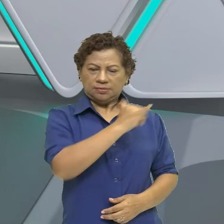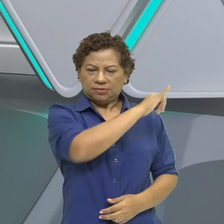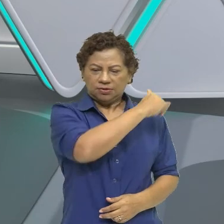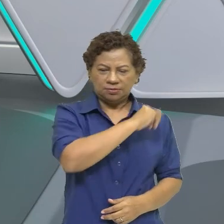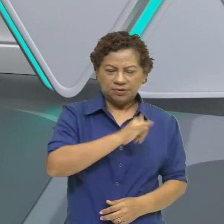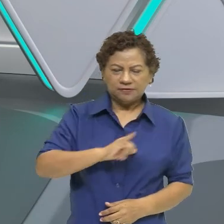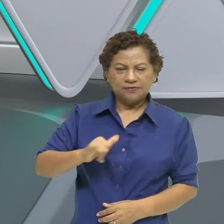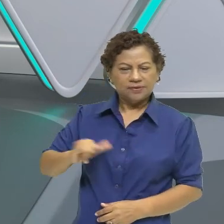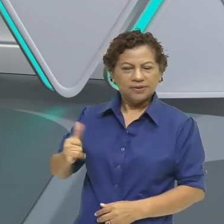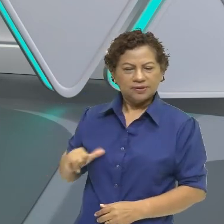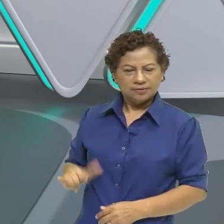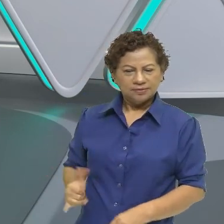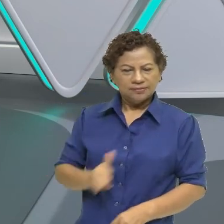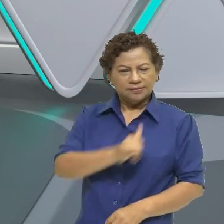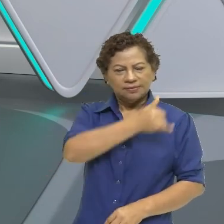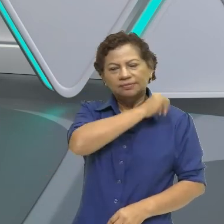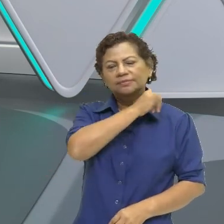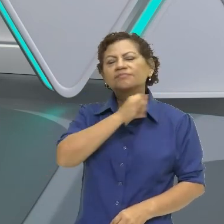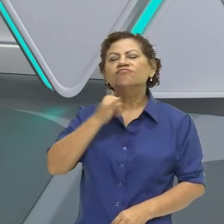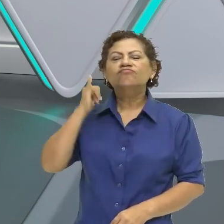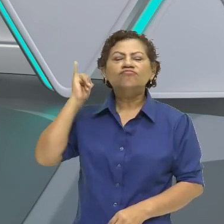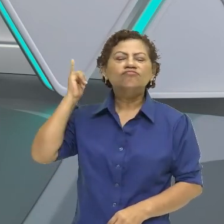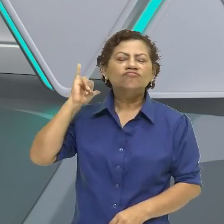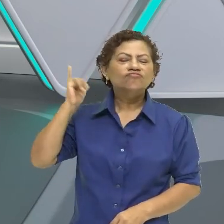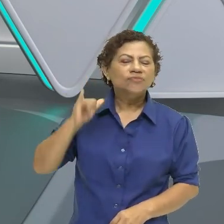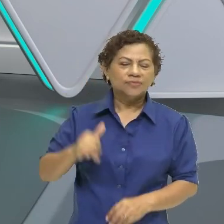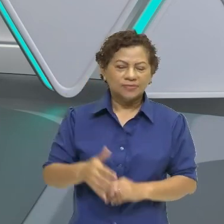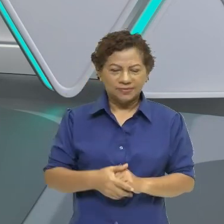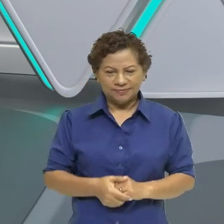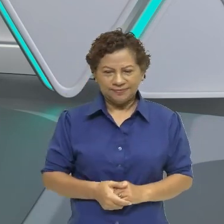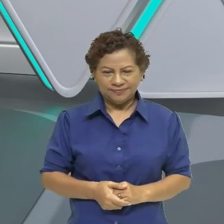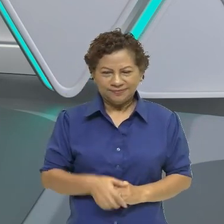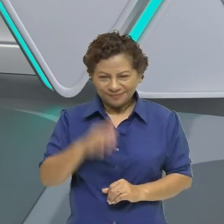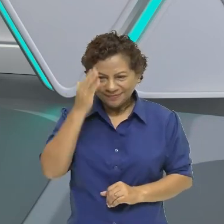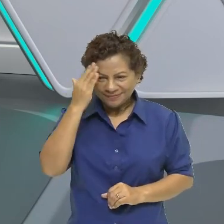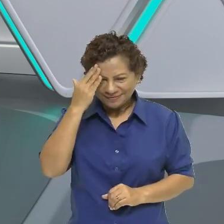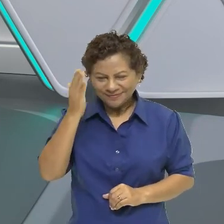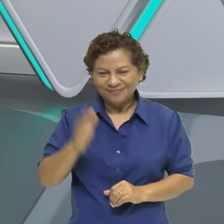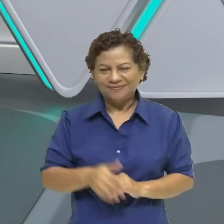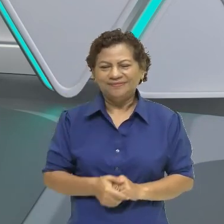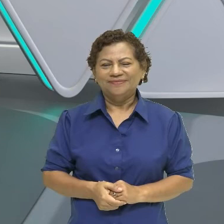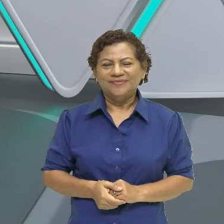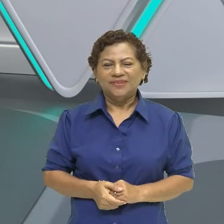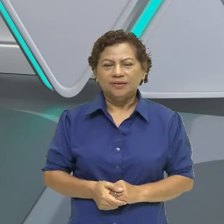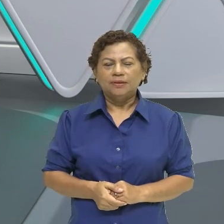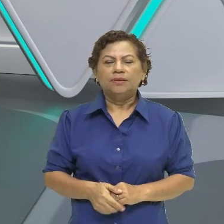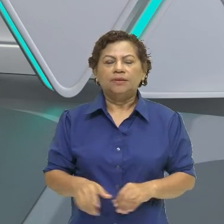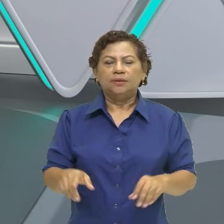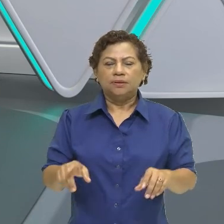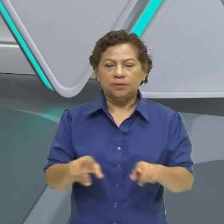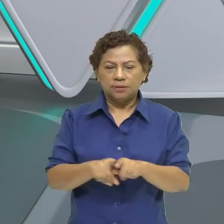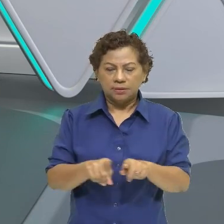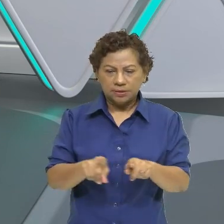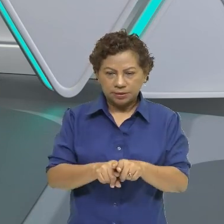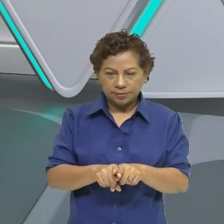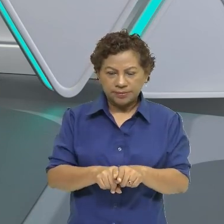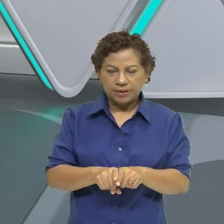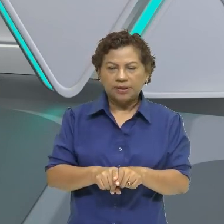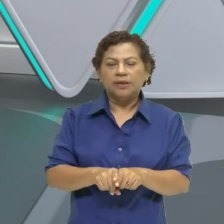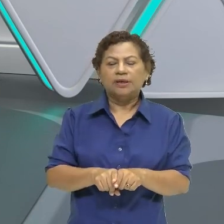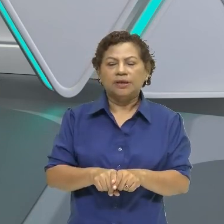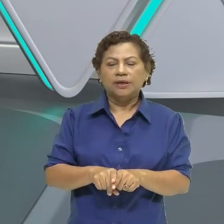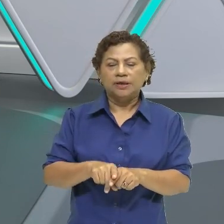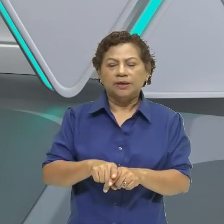pouco do cheiro, né, da falta de banho. Seria mais ou menos isso. E a questão também é que lá, vamos